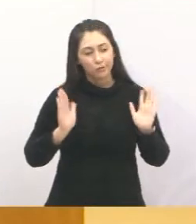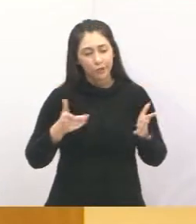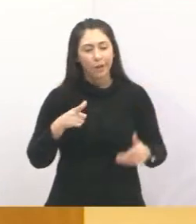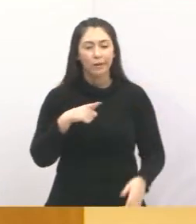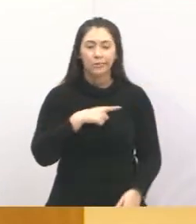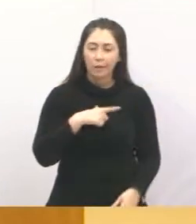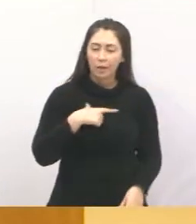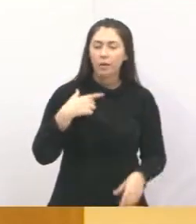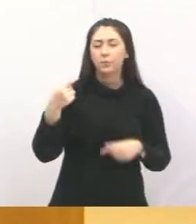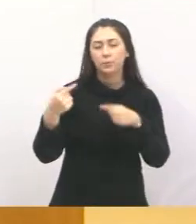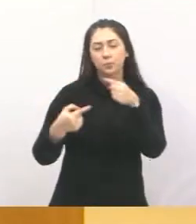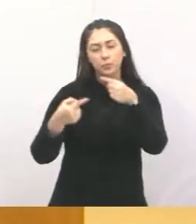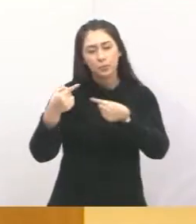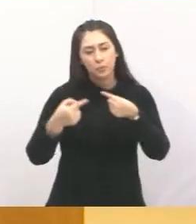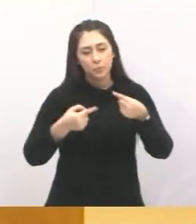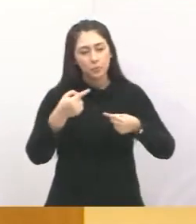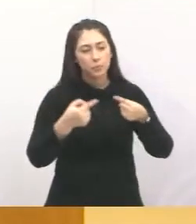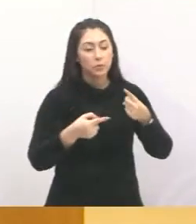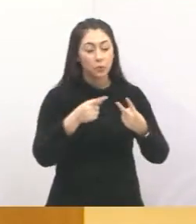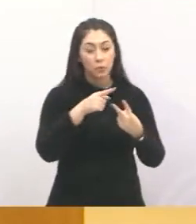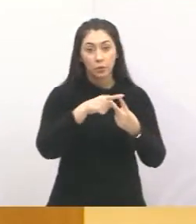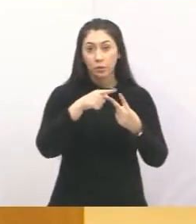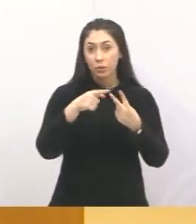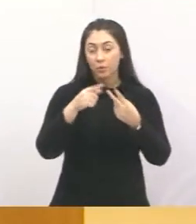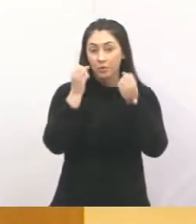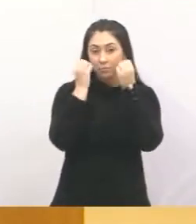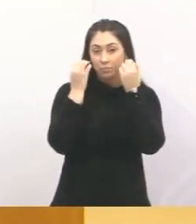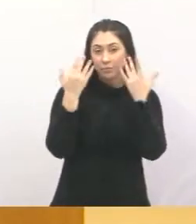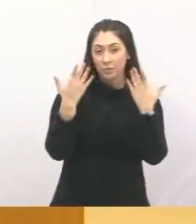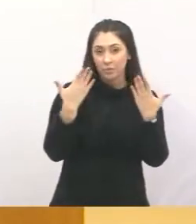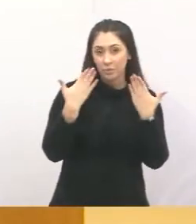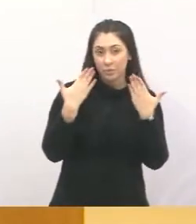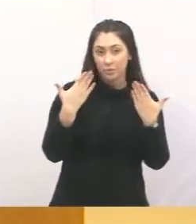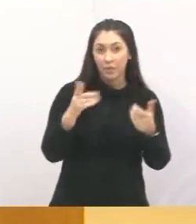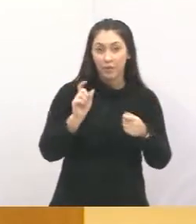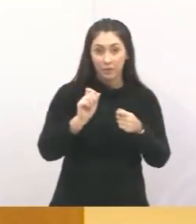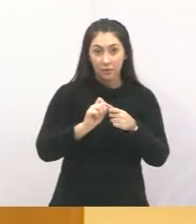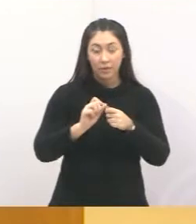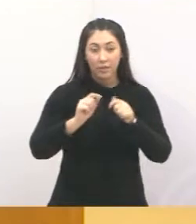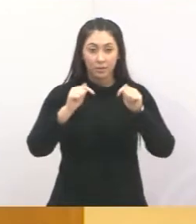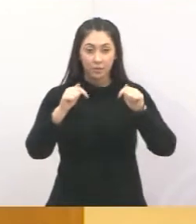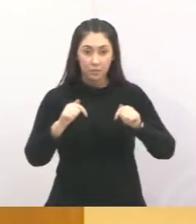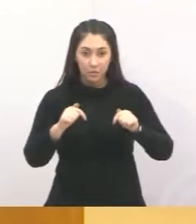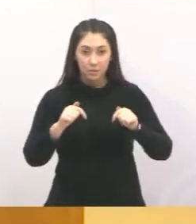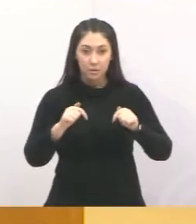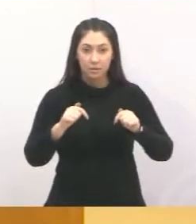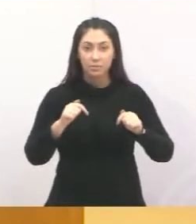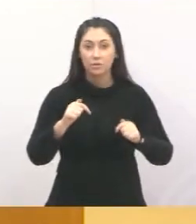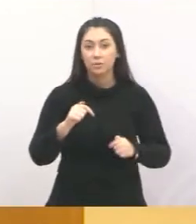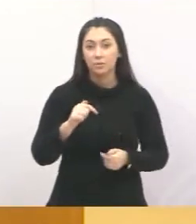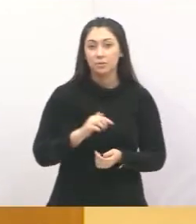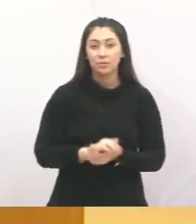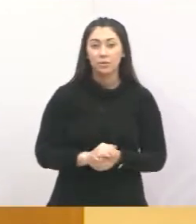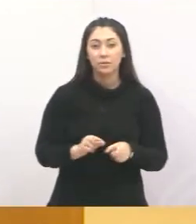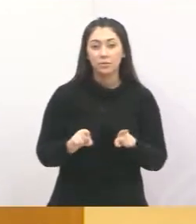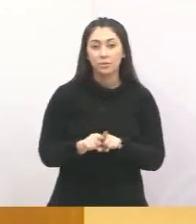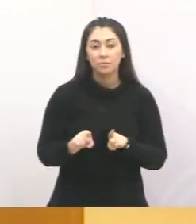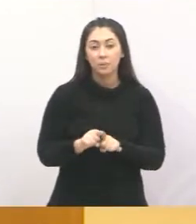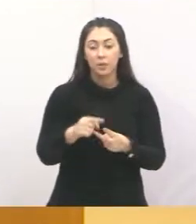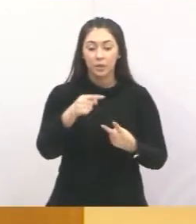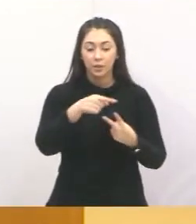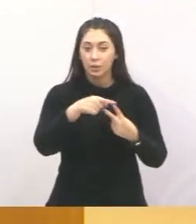as discussões em 2 audiências públicas realizadas aqui nessa casa e também em 2